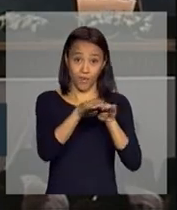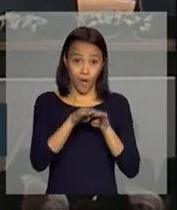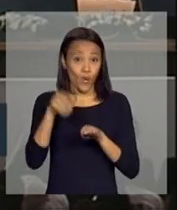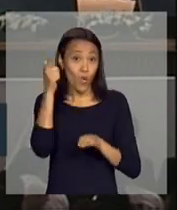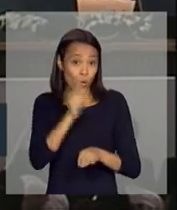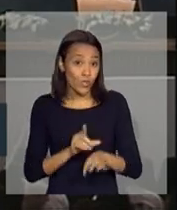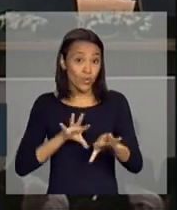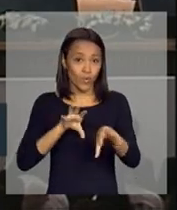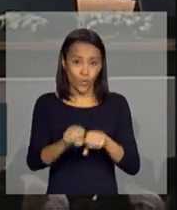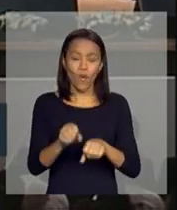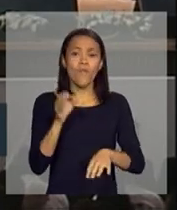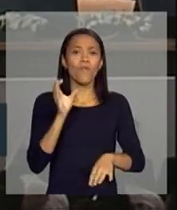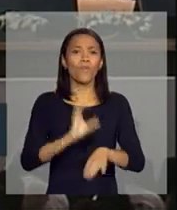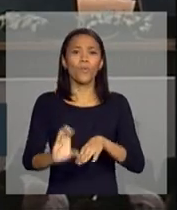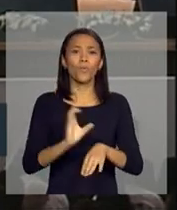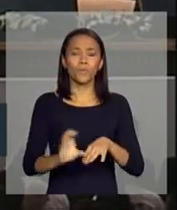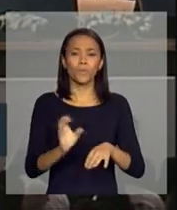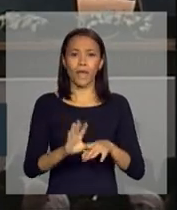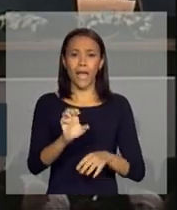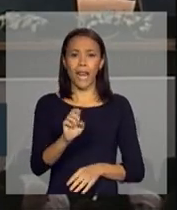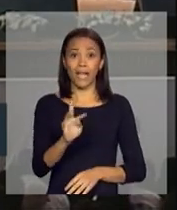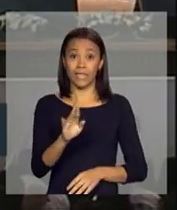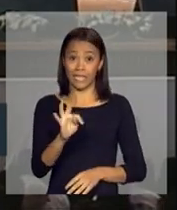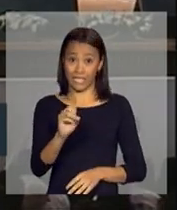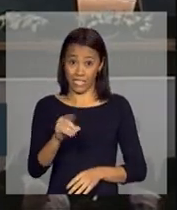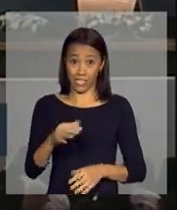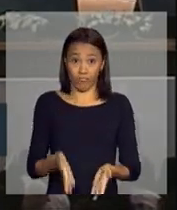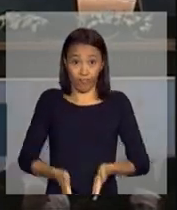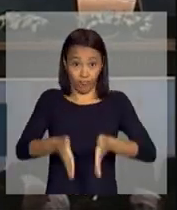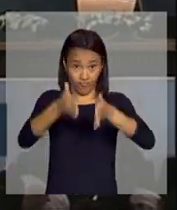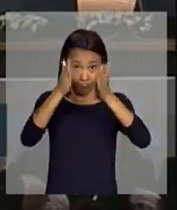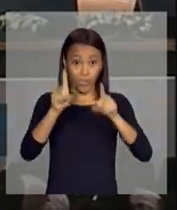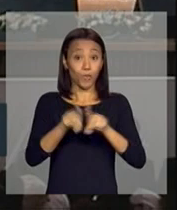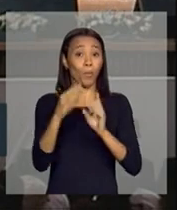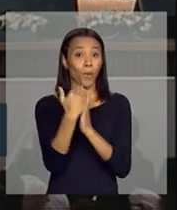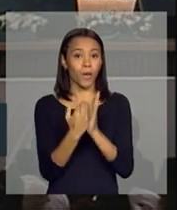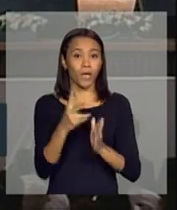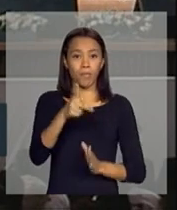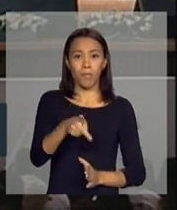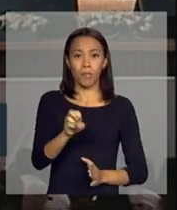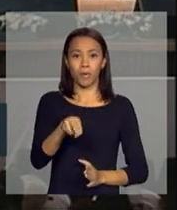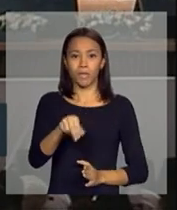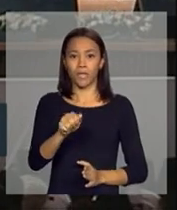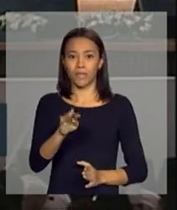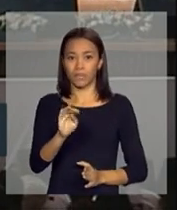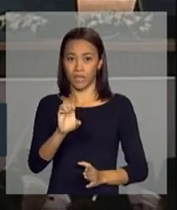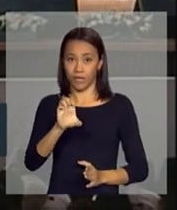cursos de eletricista industrial e eletricista predial do Pronatec.